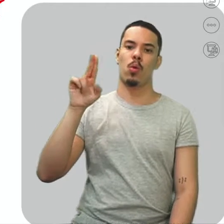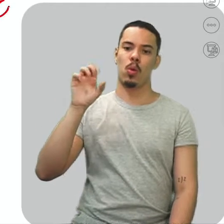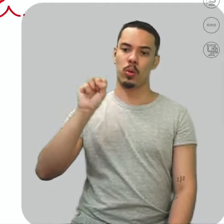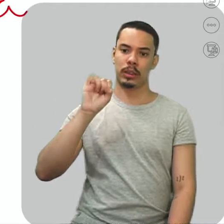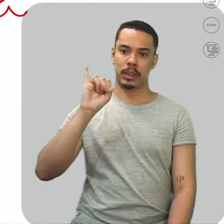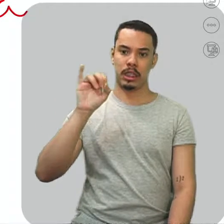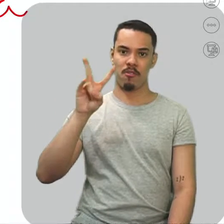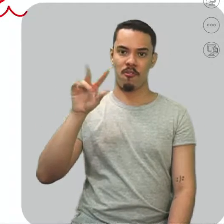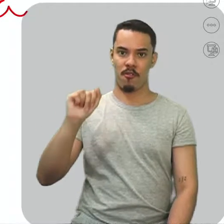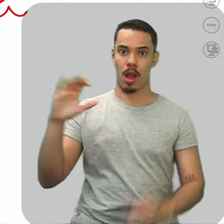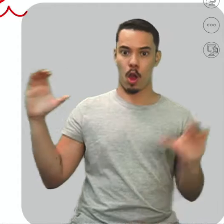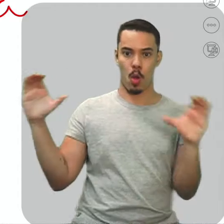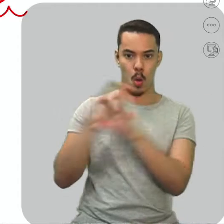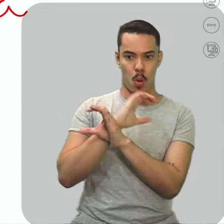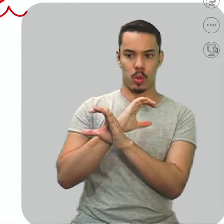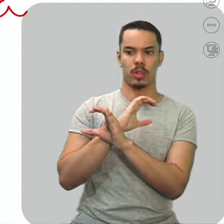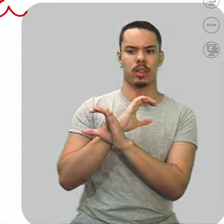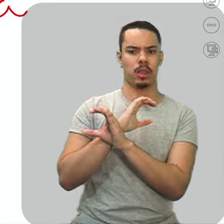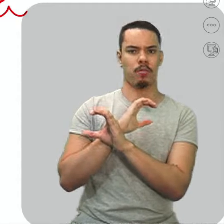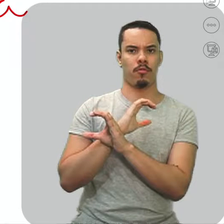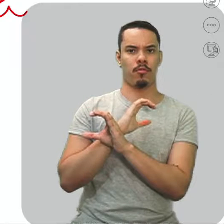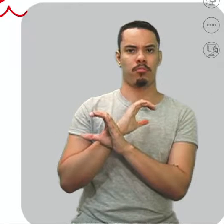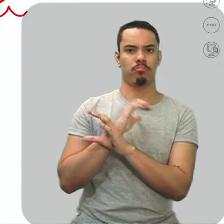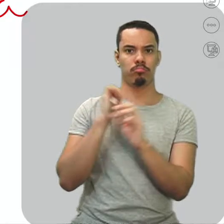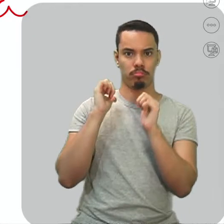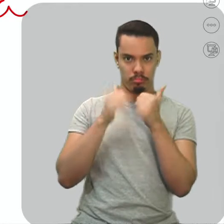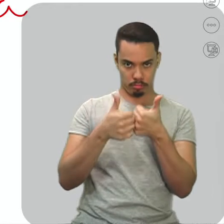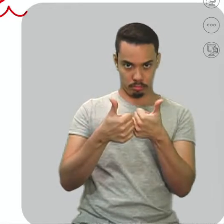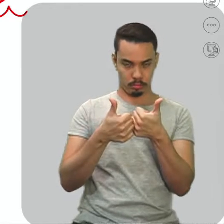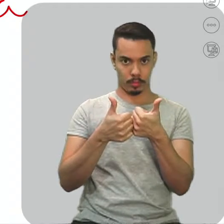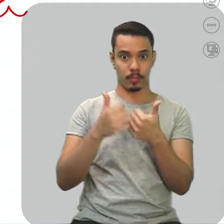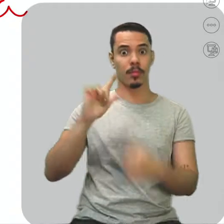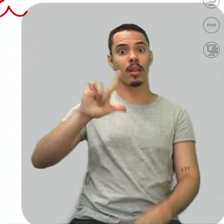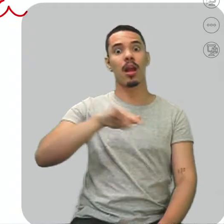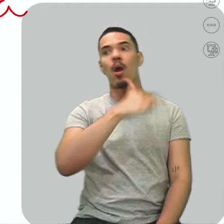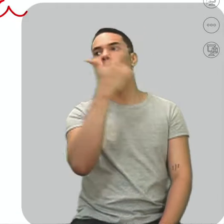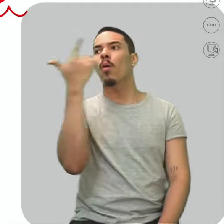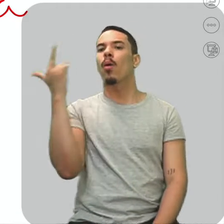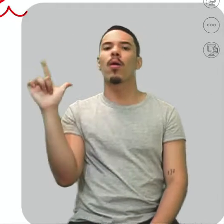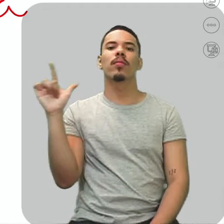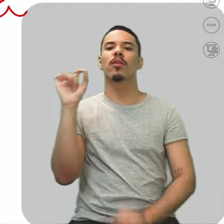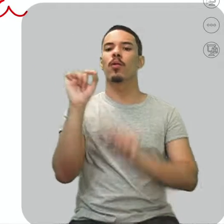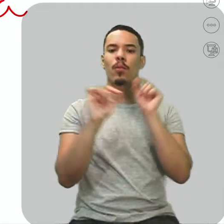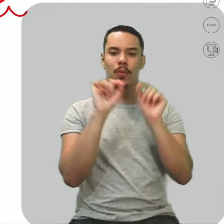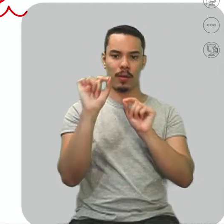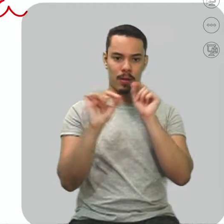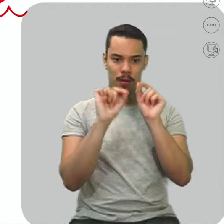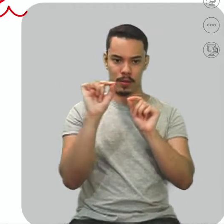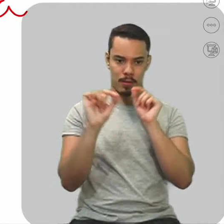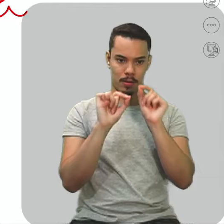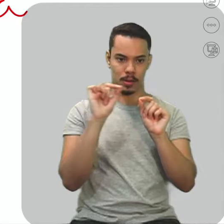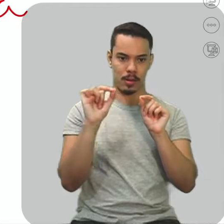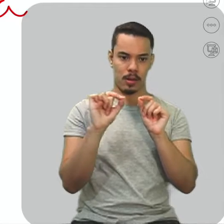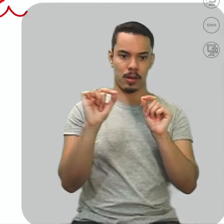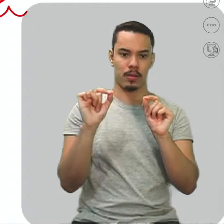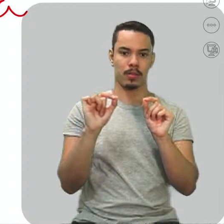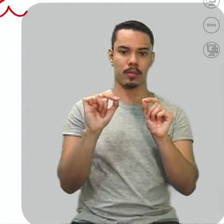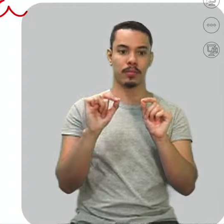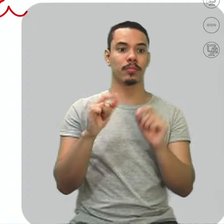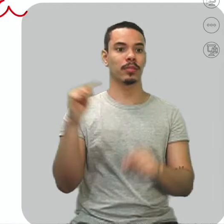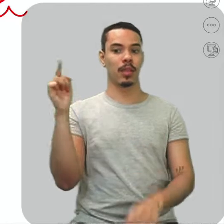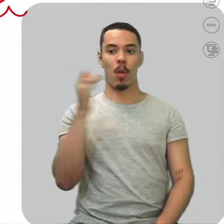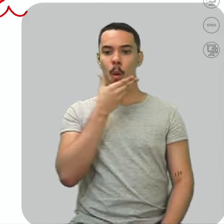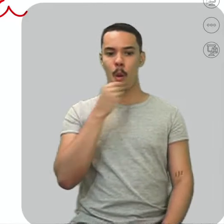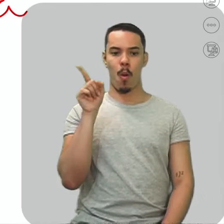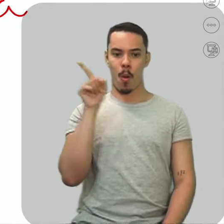tio e da concluiu e a outra que eu tenho aqui Amado olha só a figura de